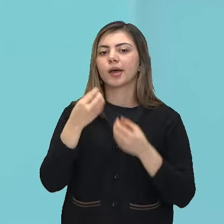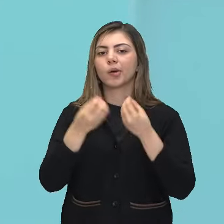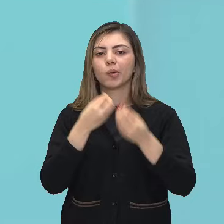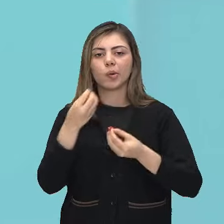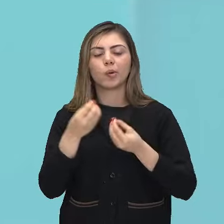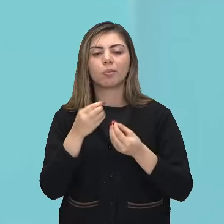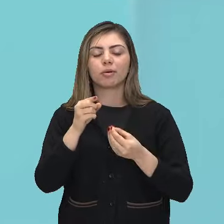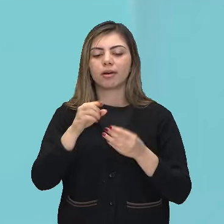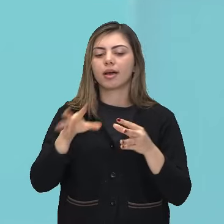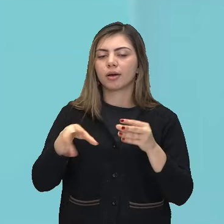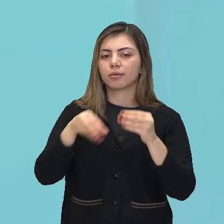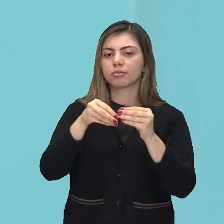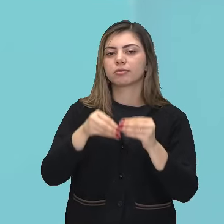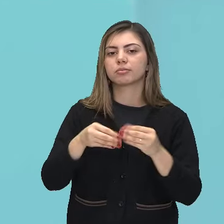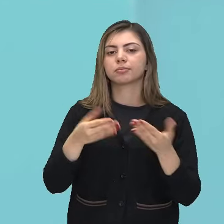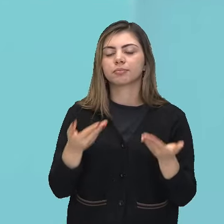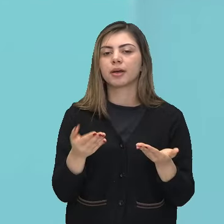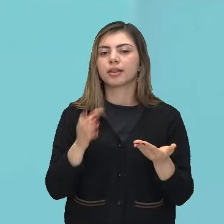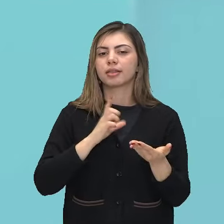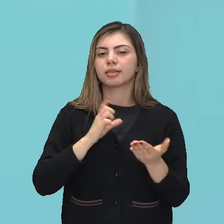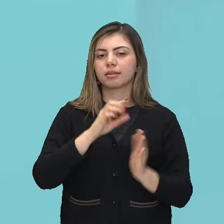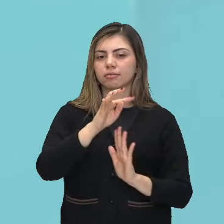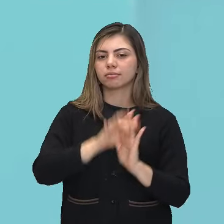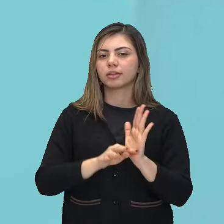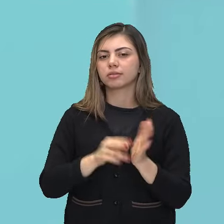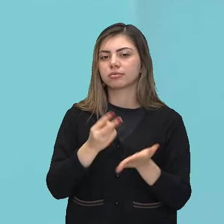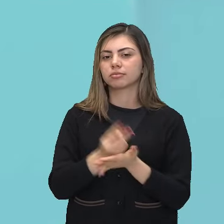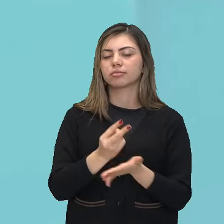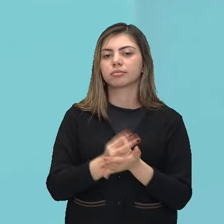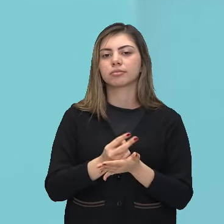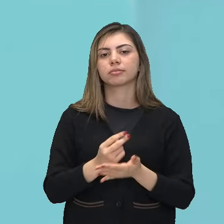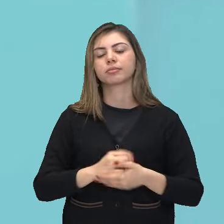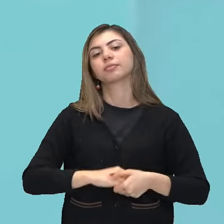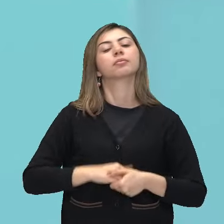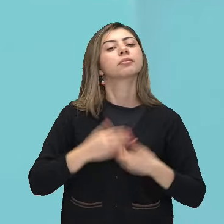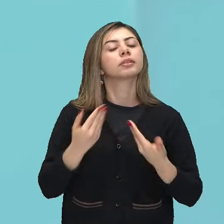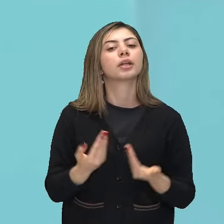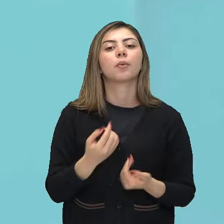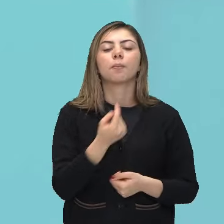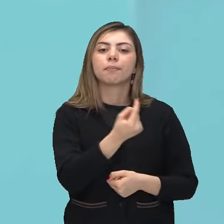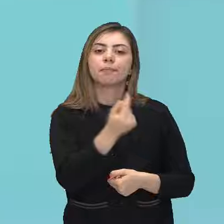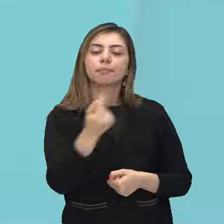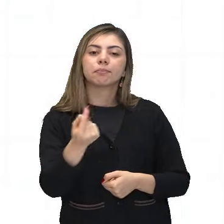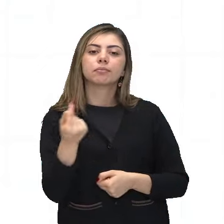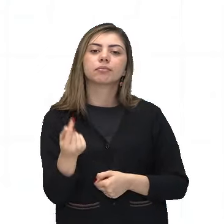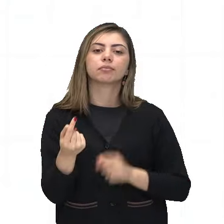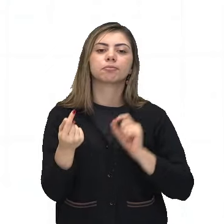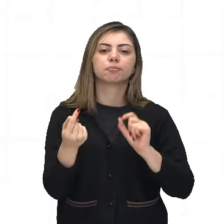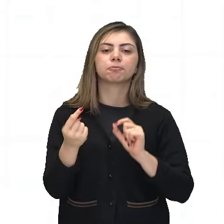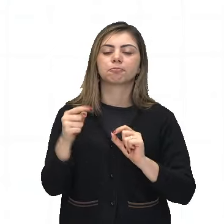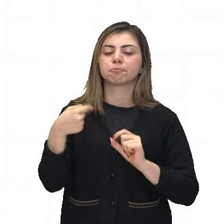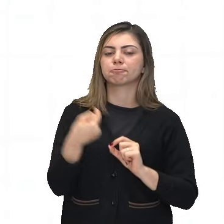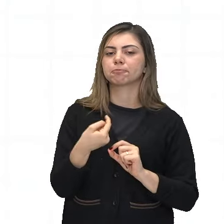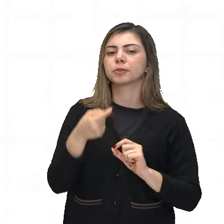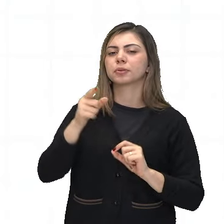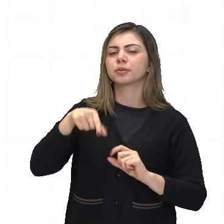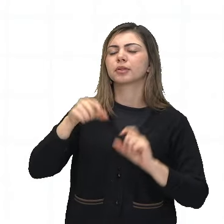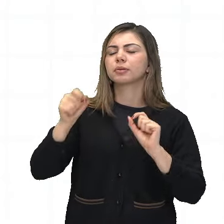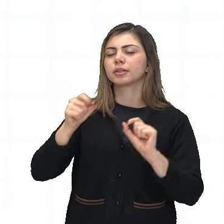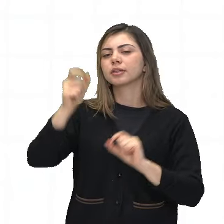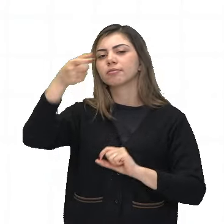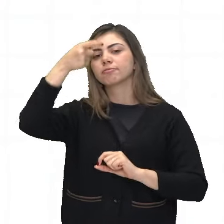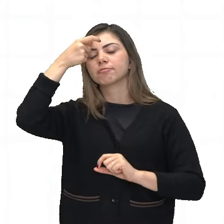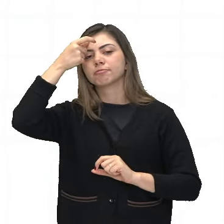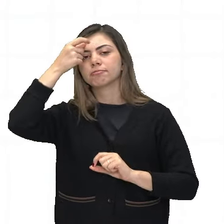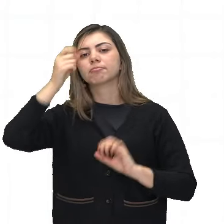como concluir a gente ainda tem um pouquinho de texto Aí cabe a cada um de nós enquanto cidadãos conscientes